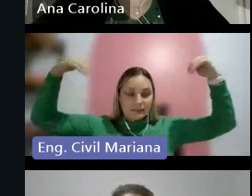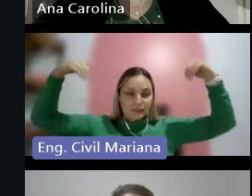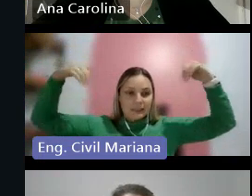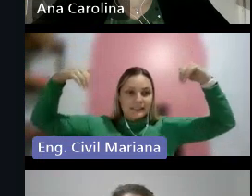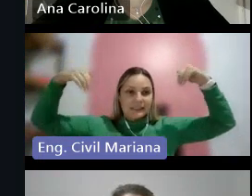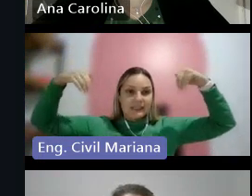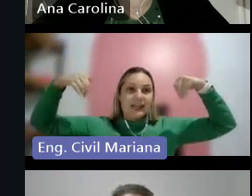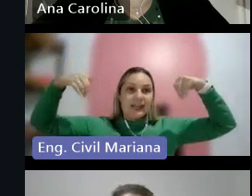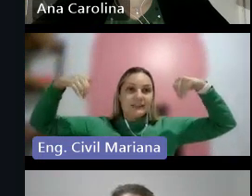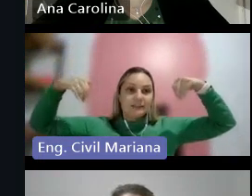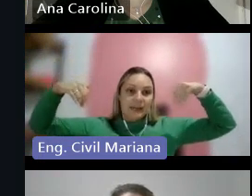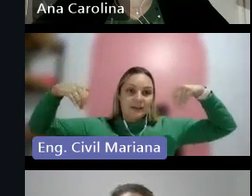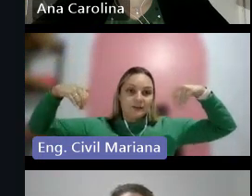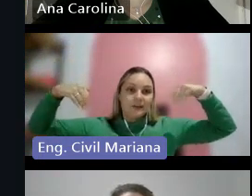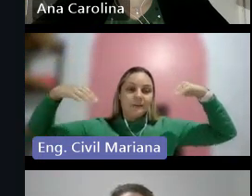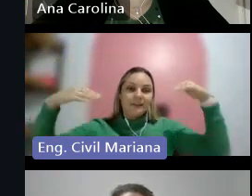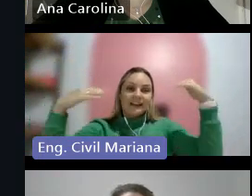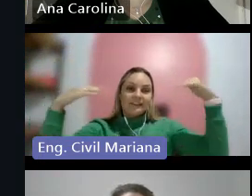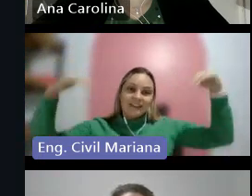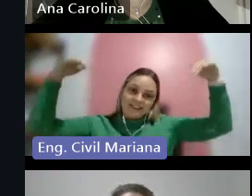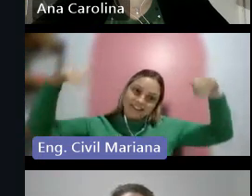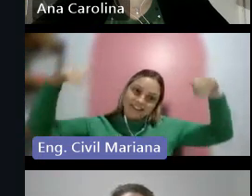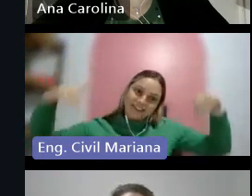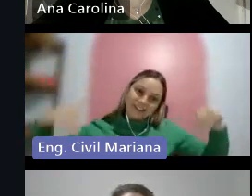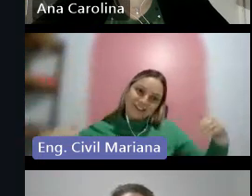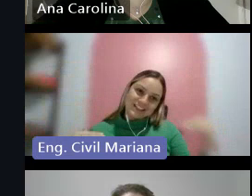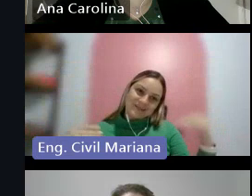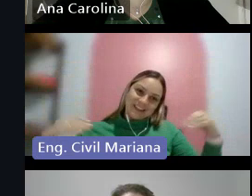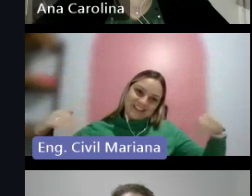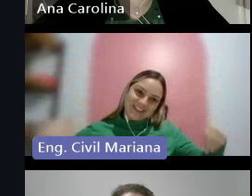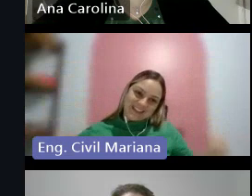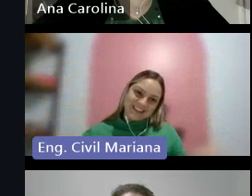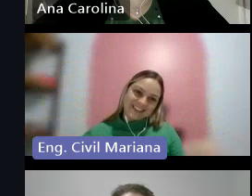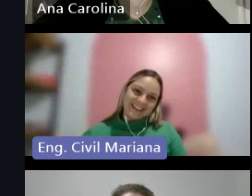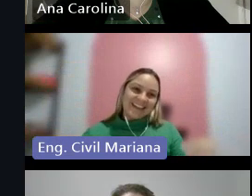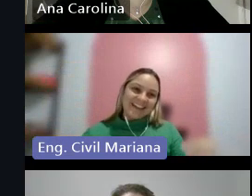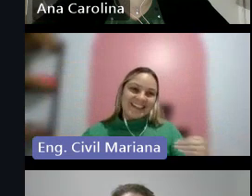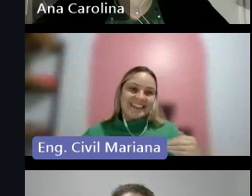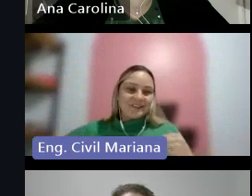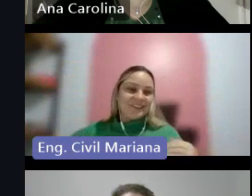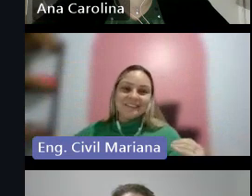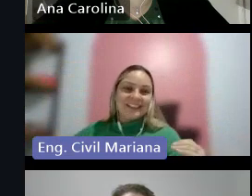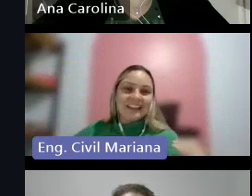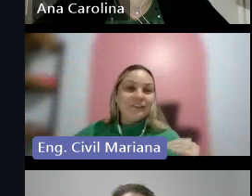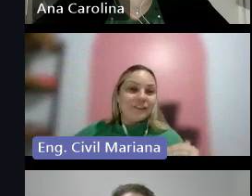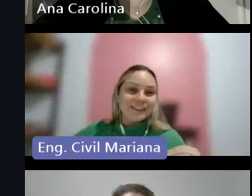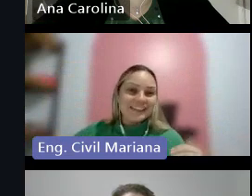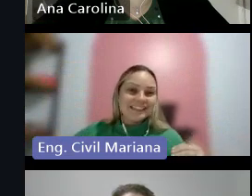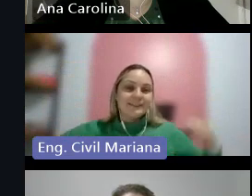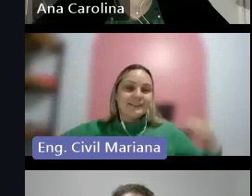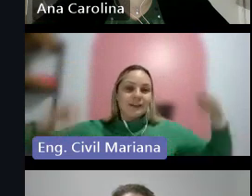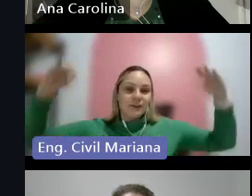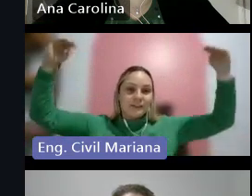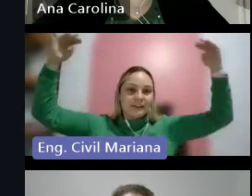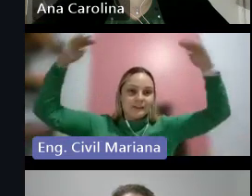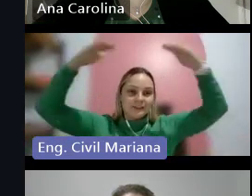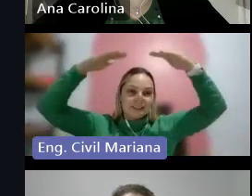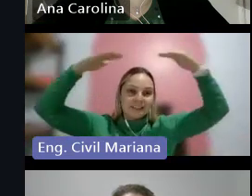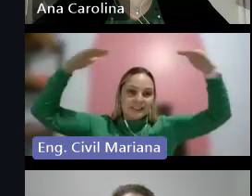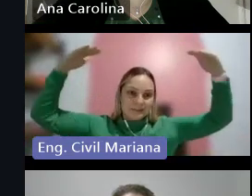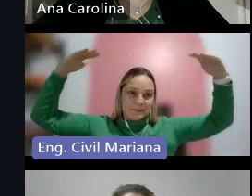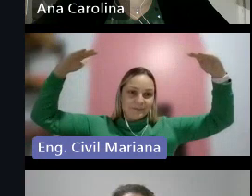ela anda pelas laterais do prédio e ela vai entrando em todos os apartamentos. Então, não tem infiltração só